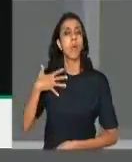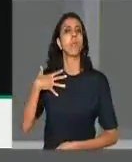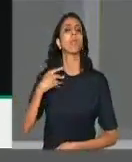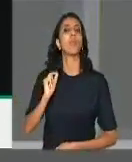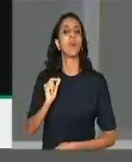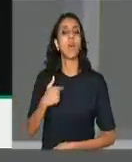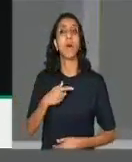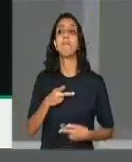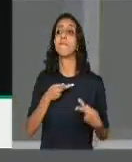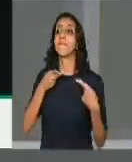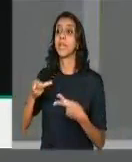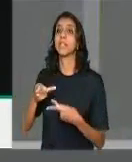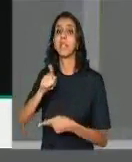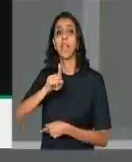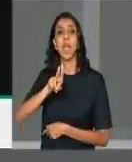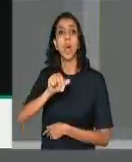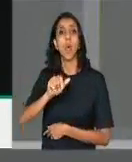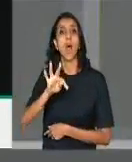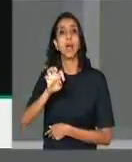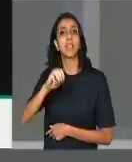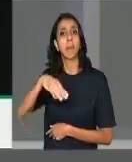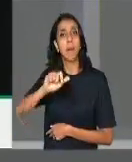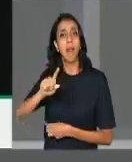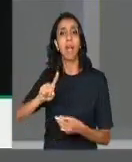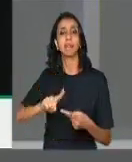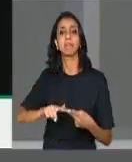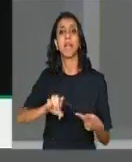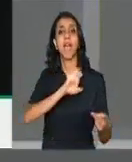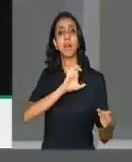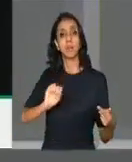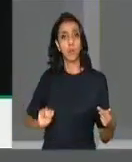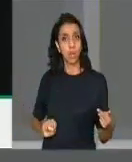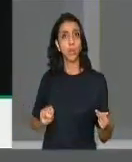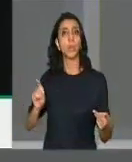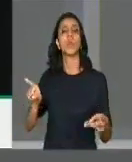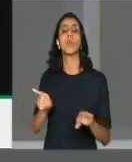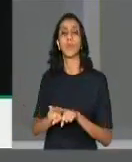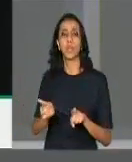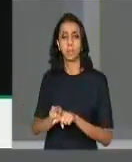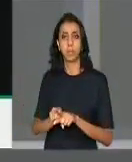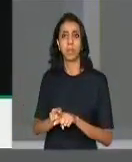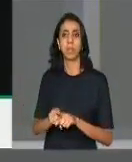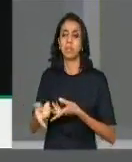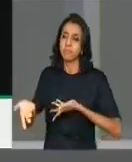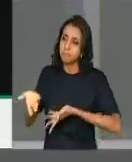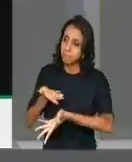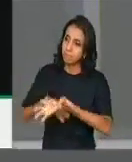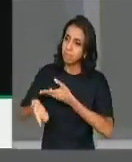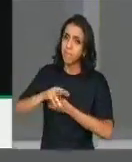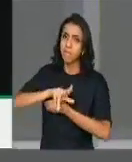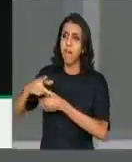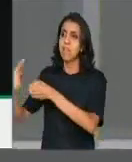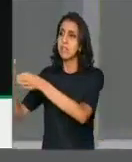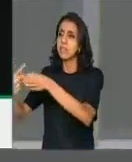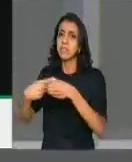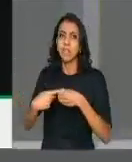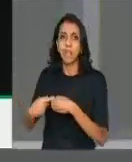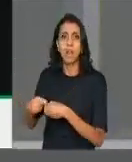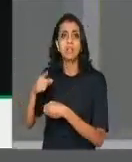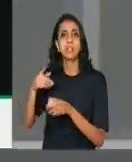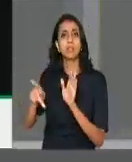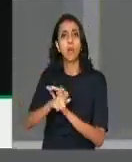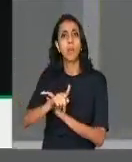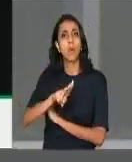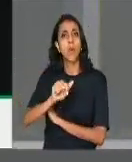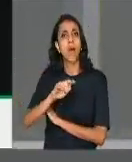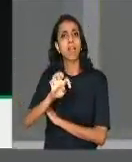visitado Guatemala e El Salvador, ter estabelecido irmanamento com várias cidades da